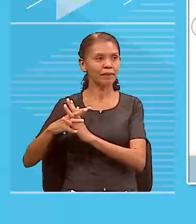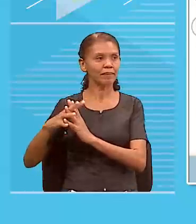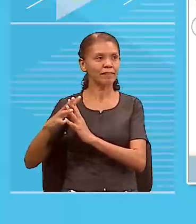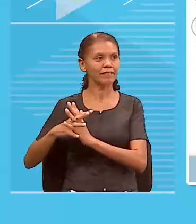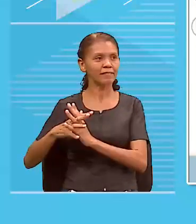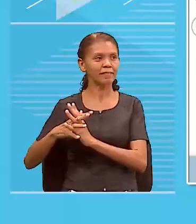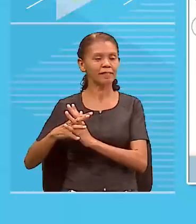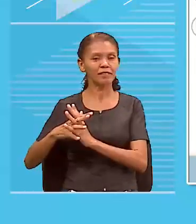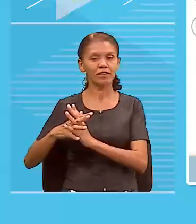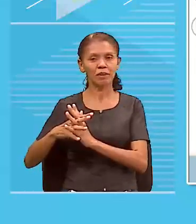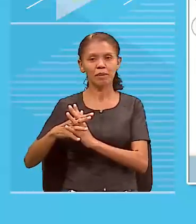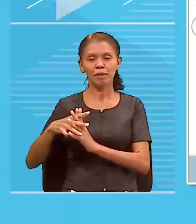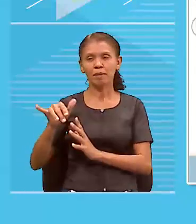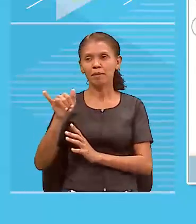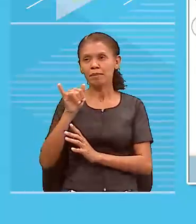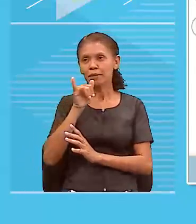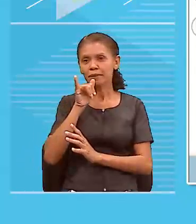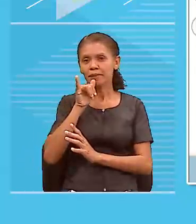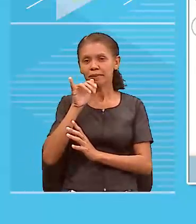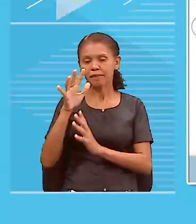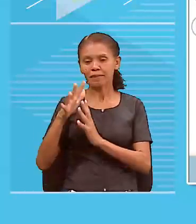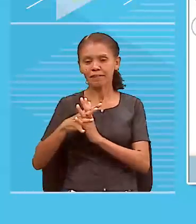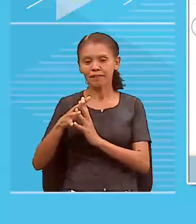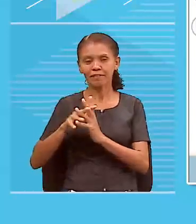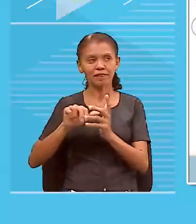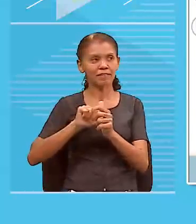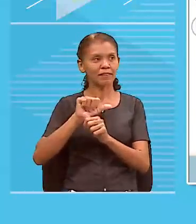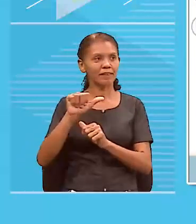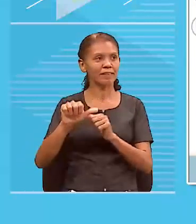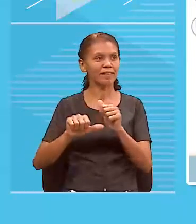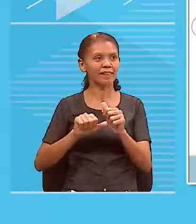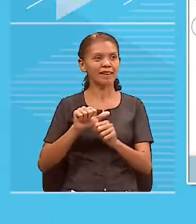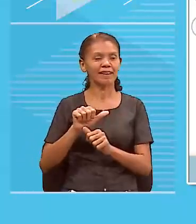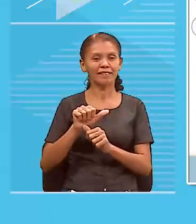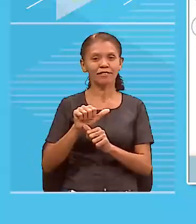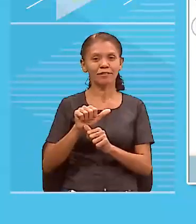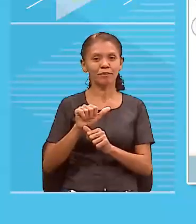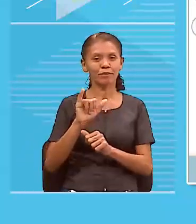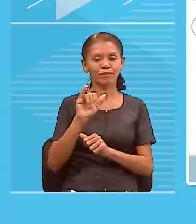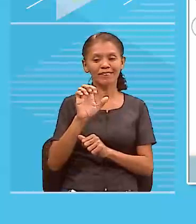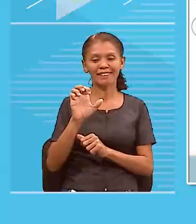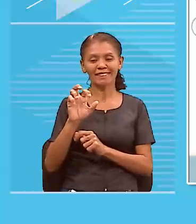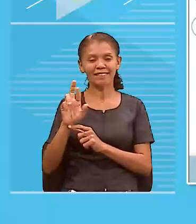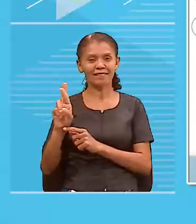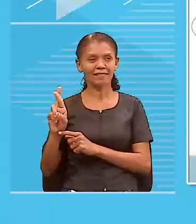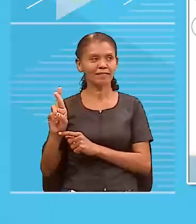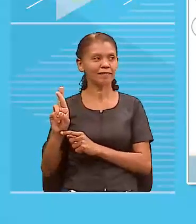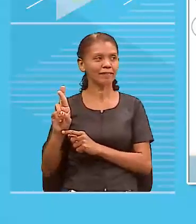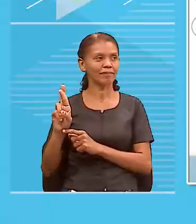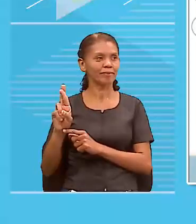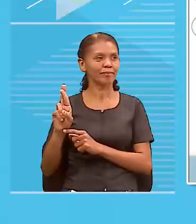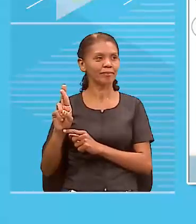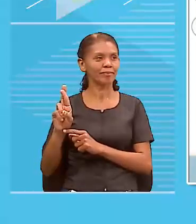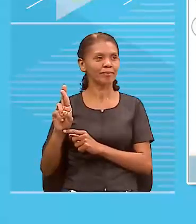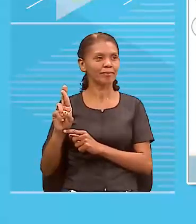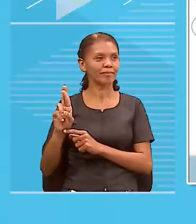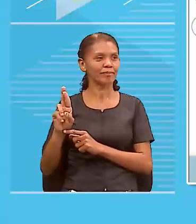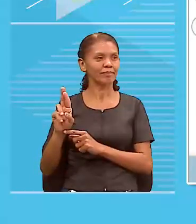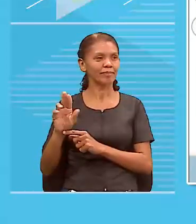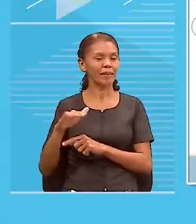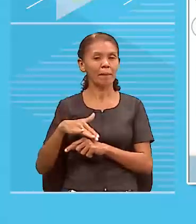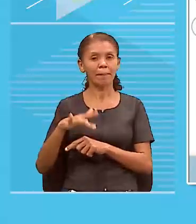então mais fácil mais fácil né é mais fácil e